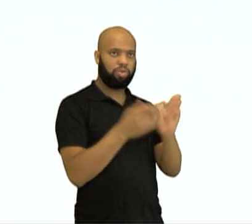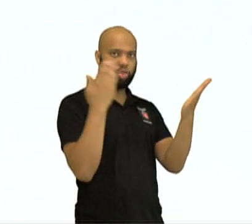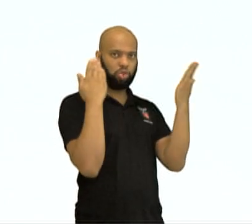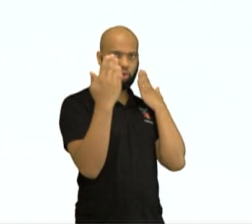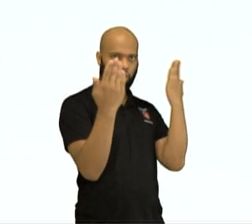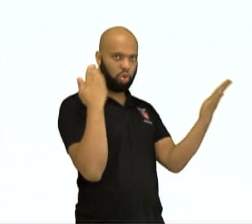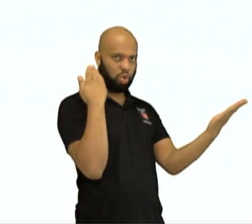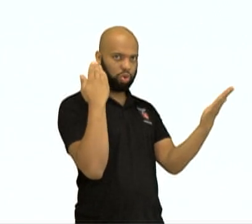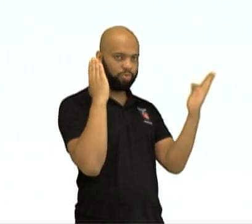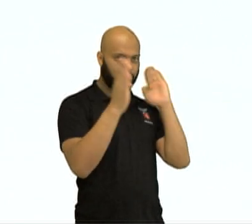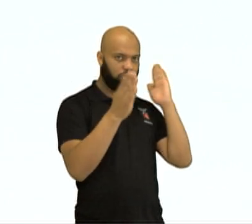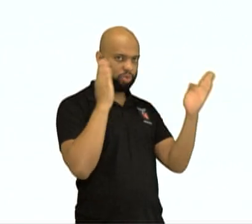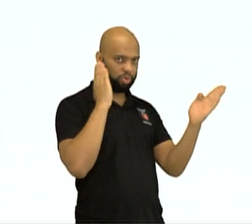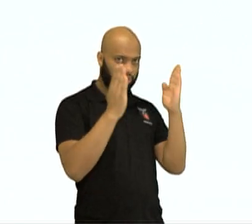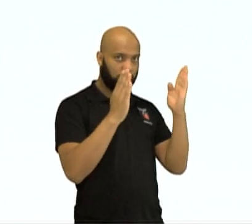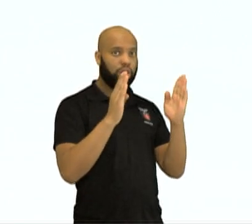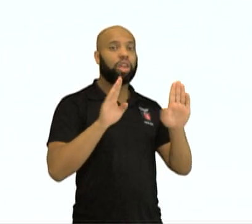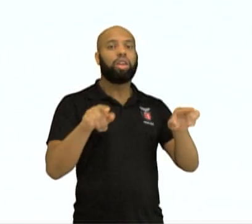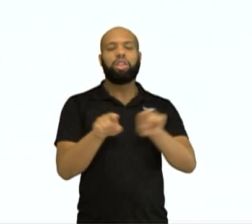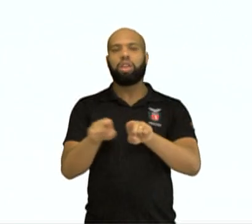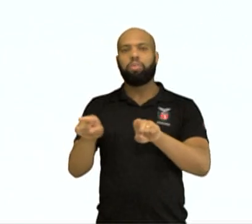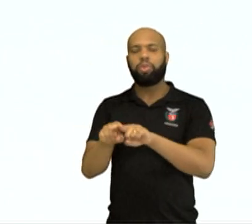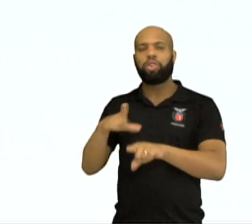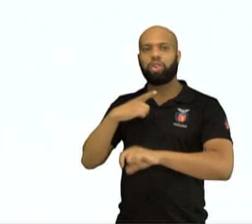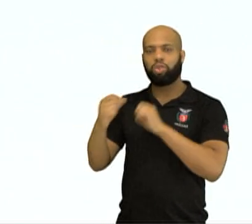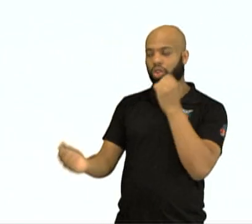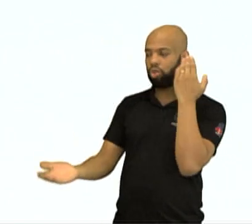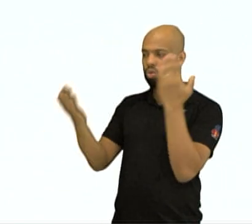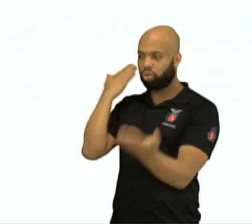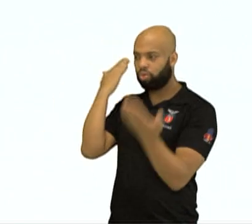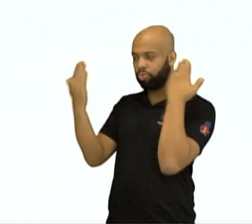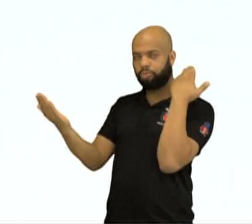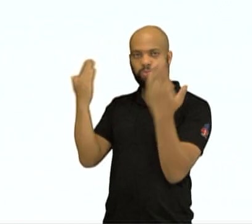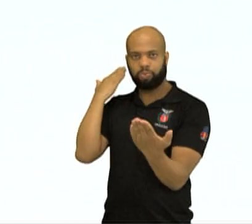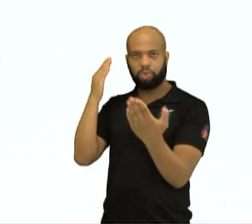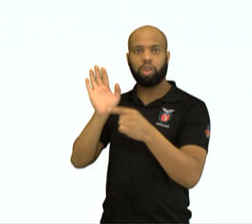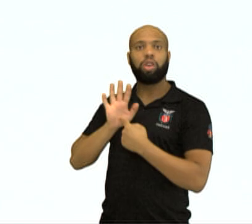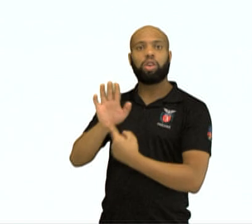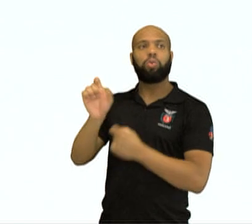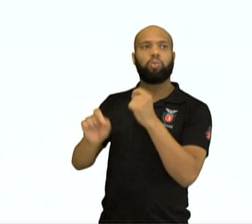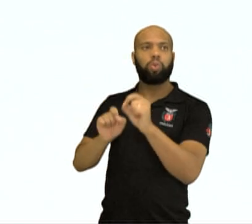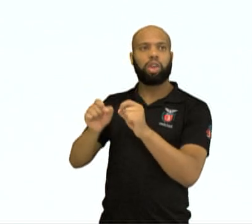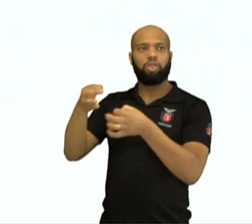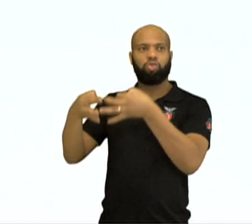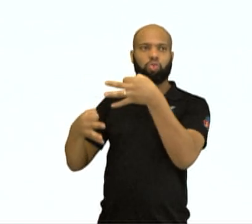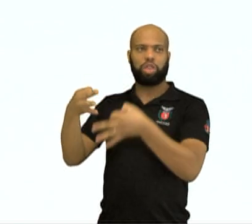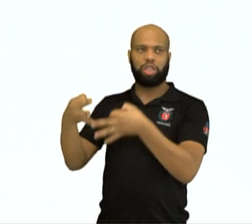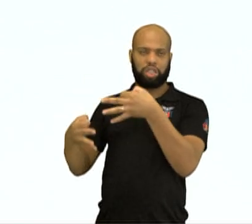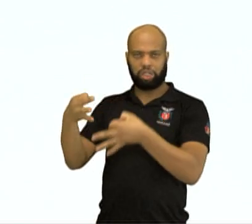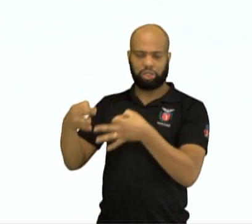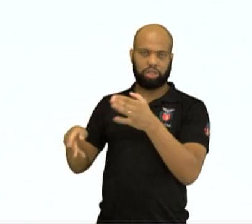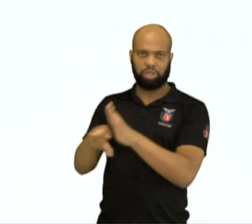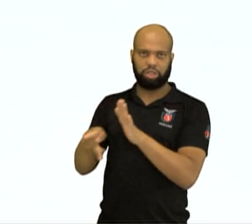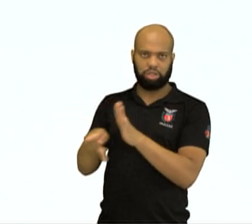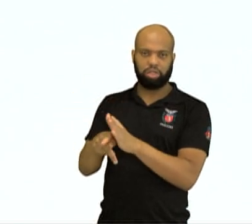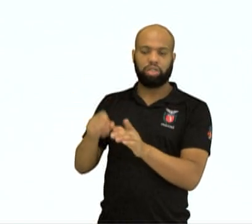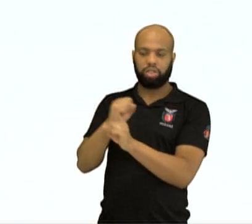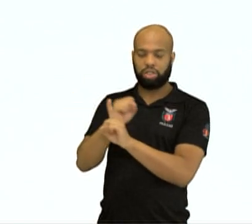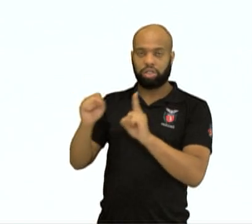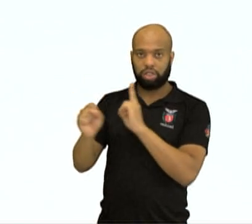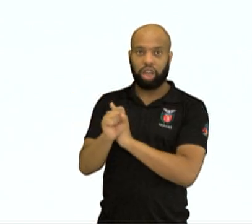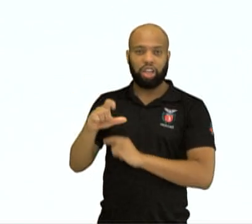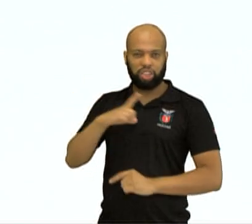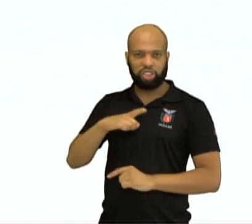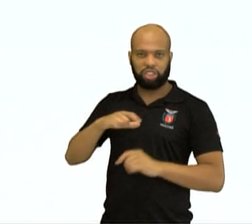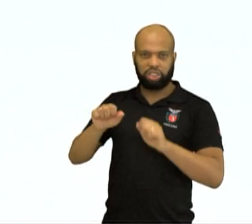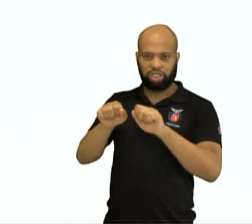o coro, que simbolizava o juízo da sociedade. Então, naquele espaço ali que eu mostrei